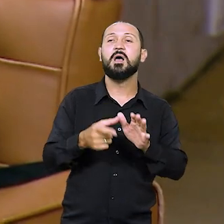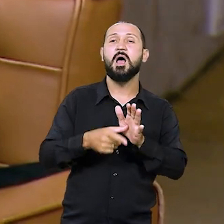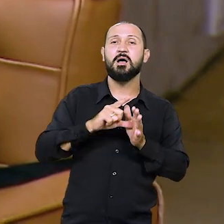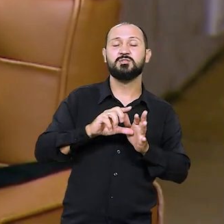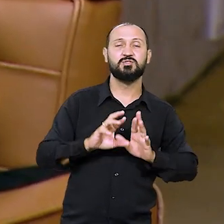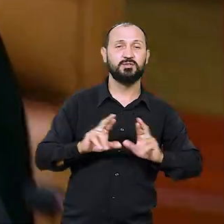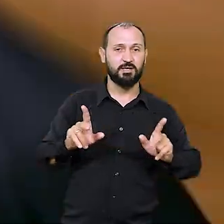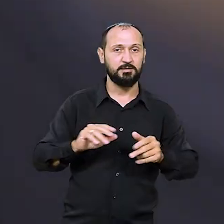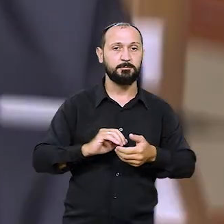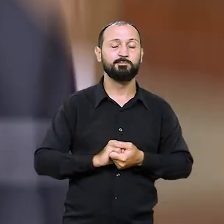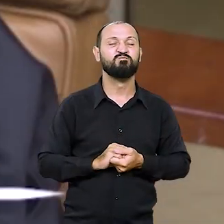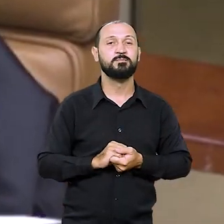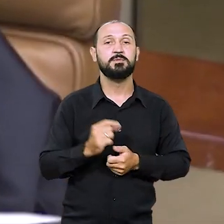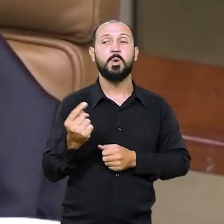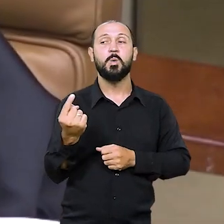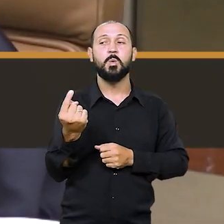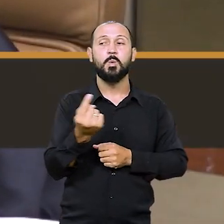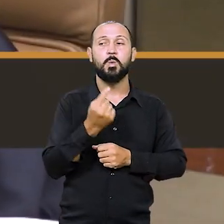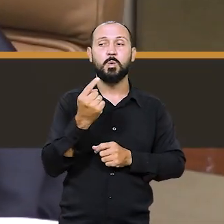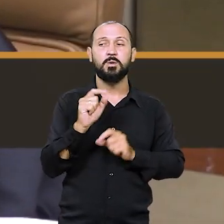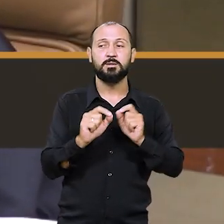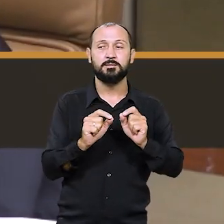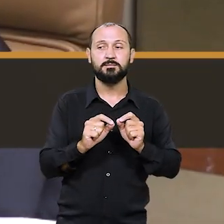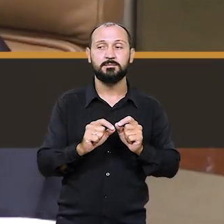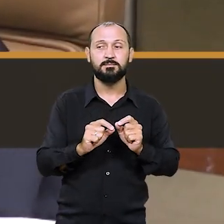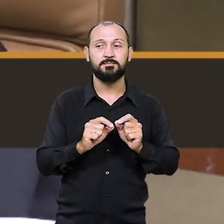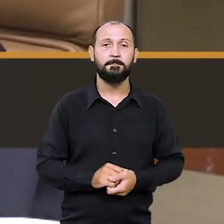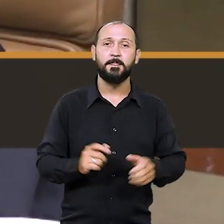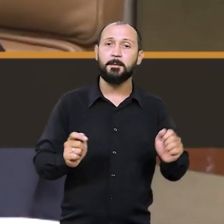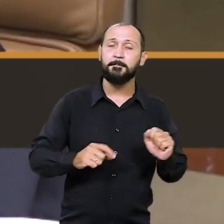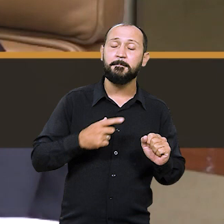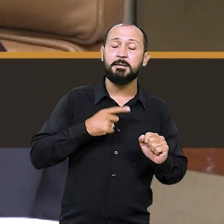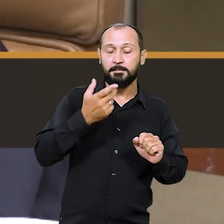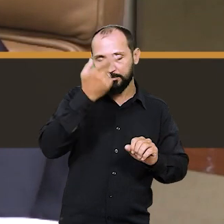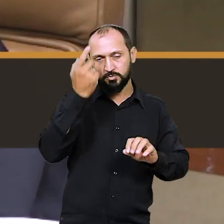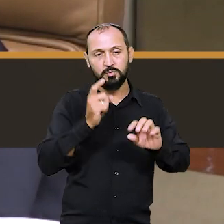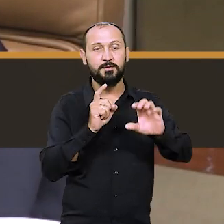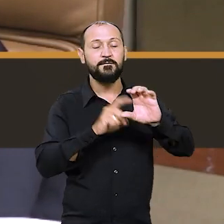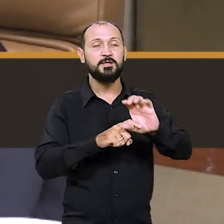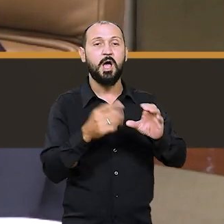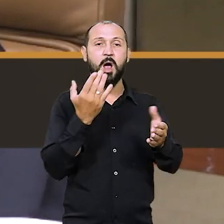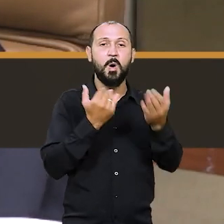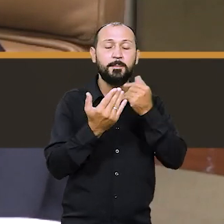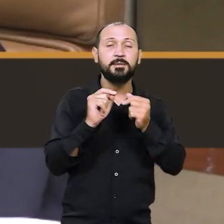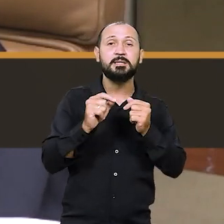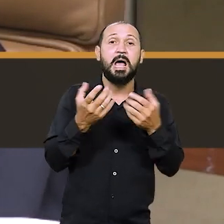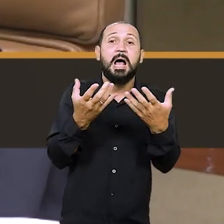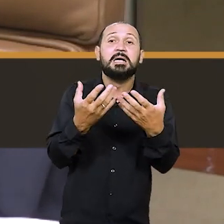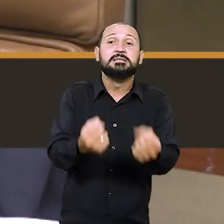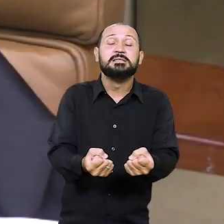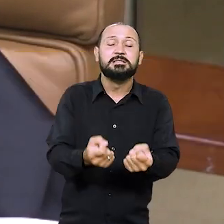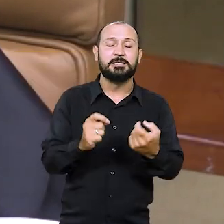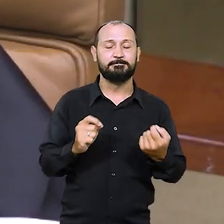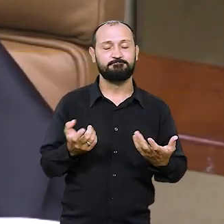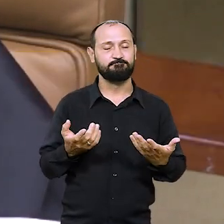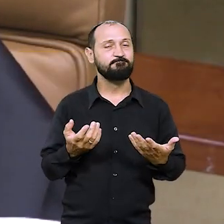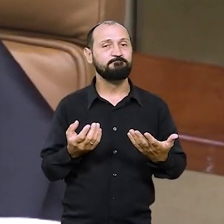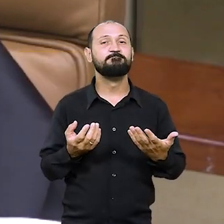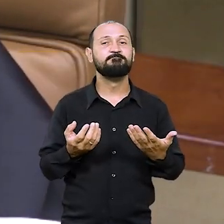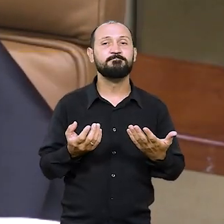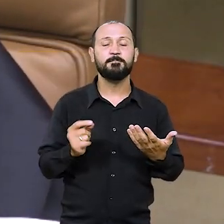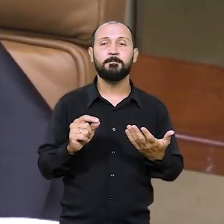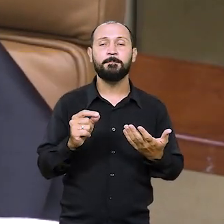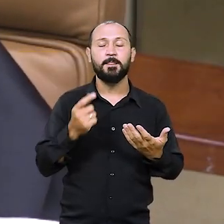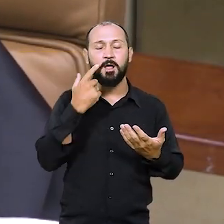essas medidas atípicas. Esta é a única hipótese, em meu modo de ver, a hipótese